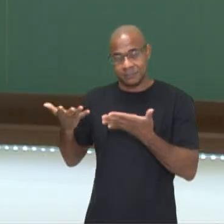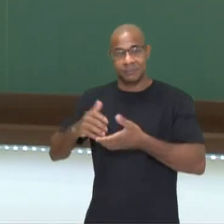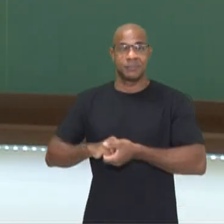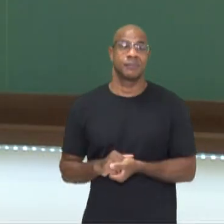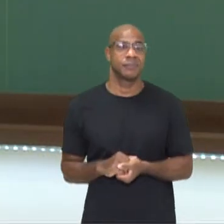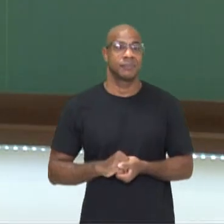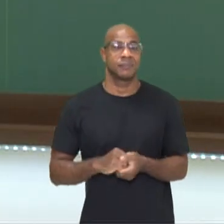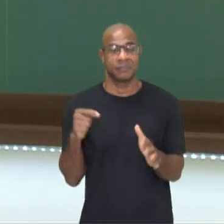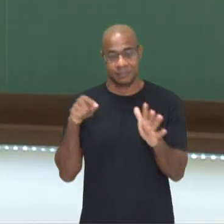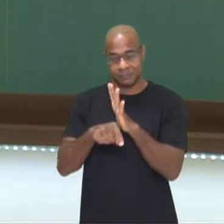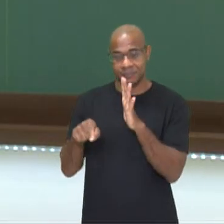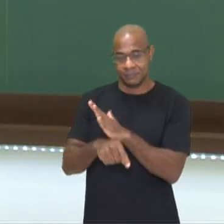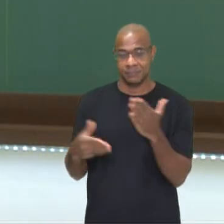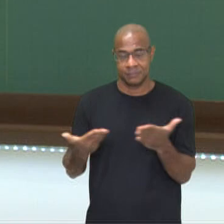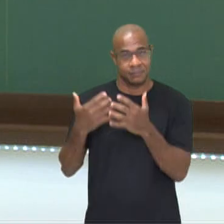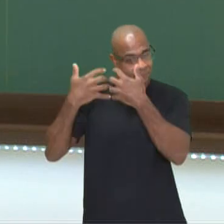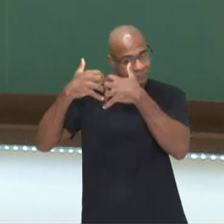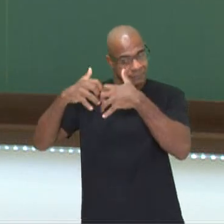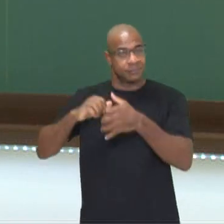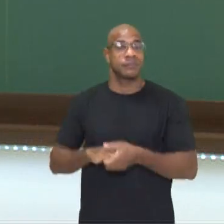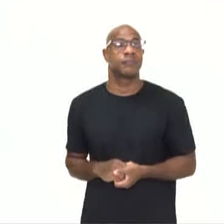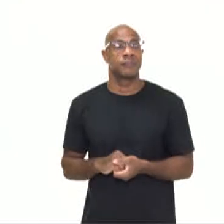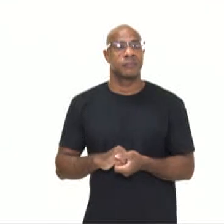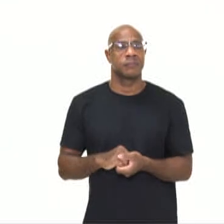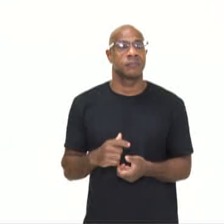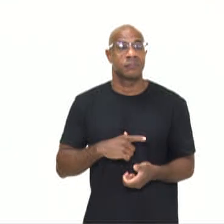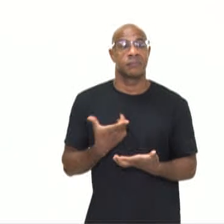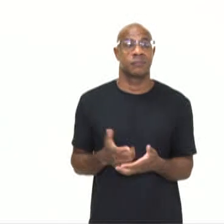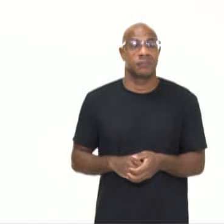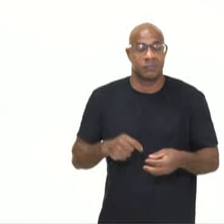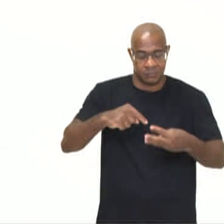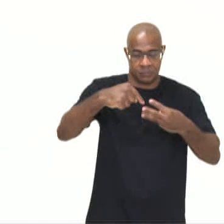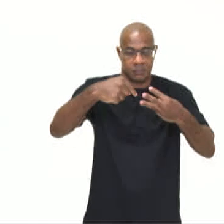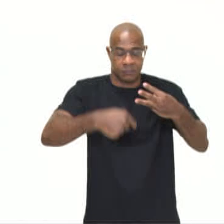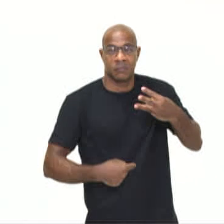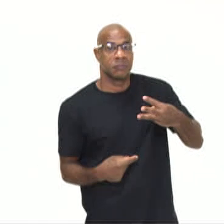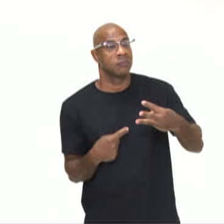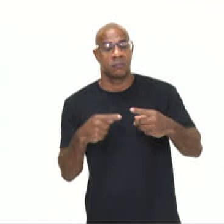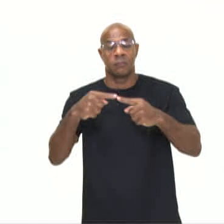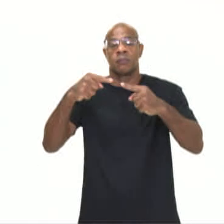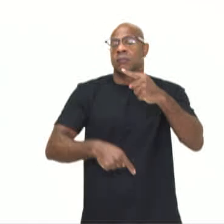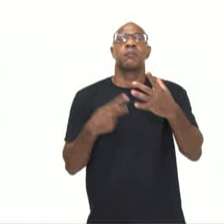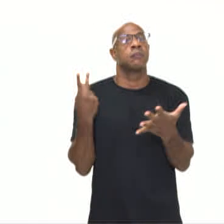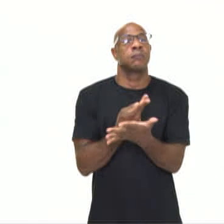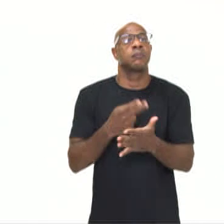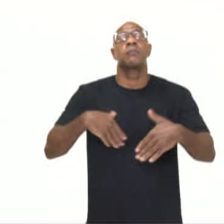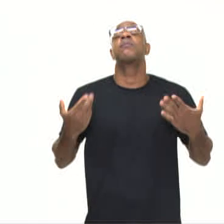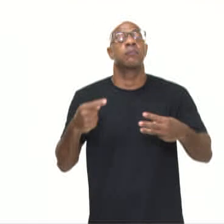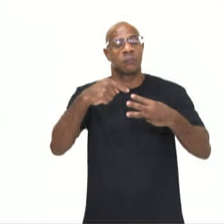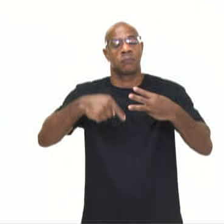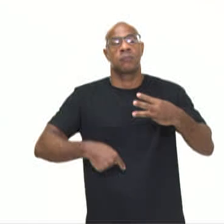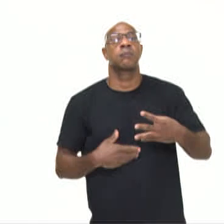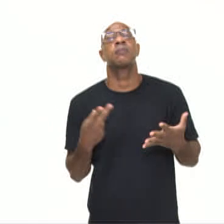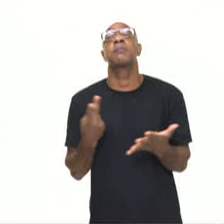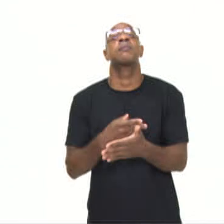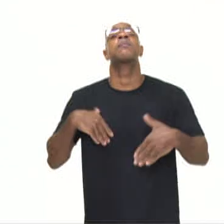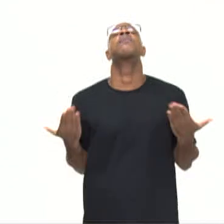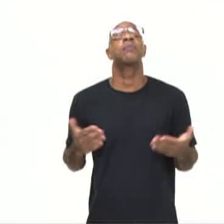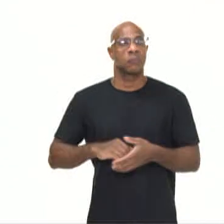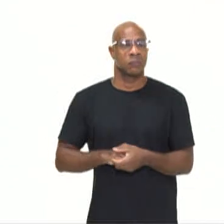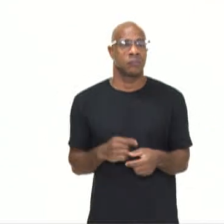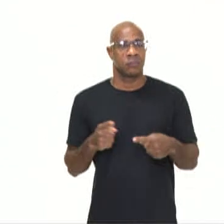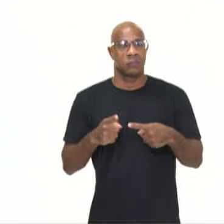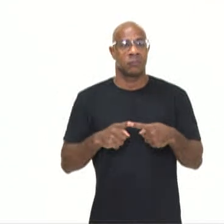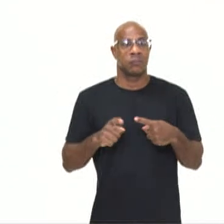tem um quiz para vocês pensarem um pouco. Nas situações abaixo, qual não está correta? Tá? Então vamos ver aqui, ó. As